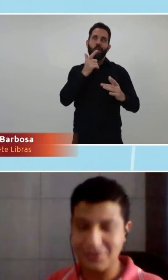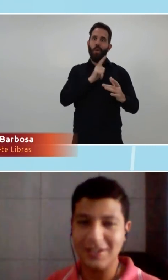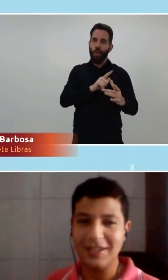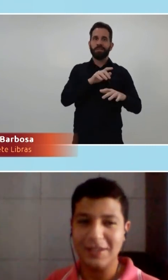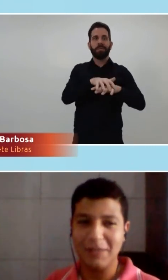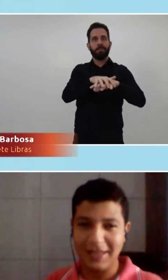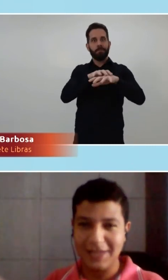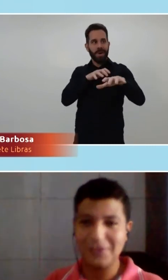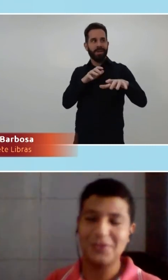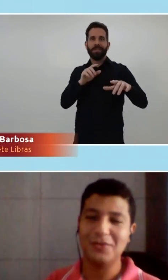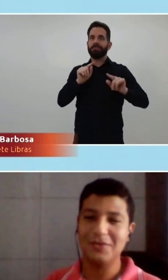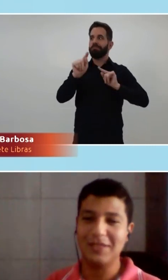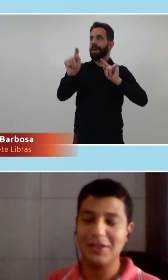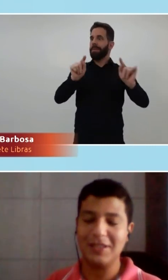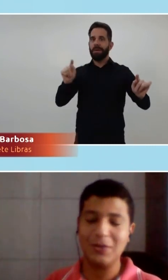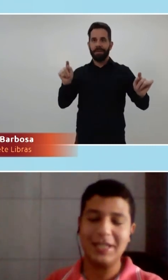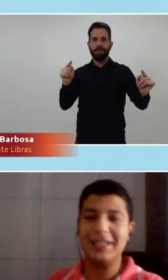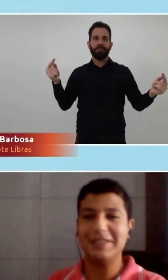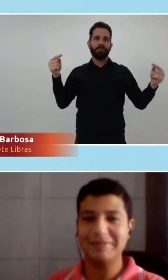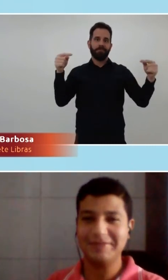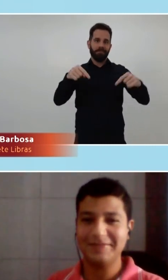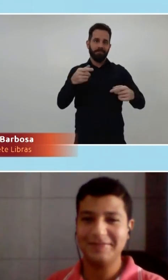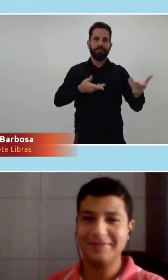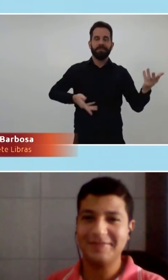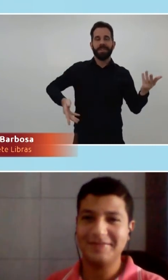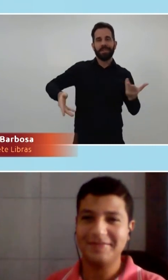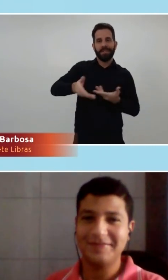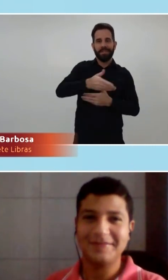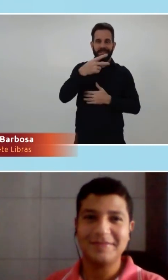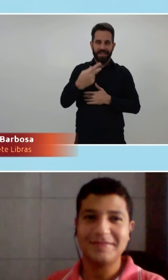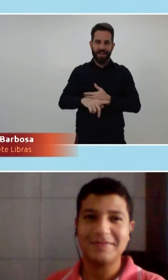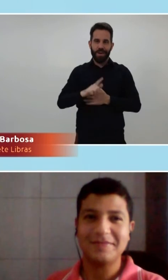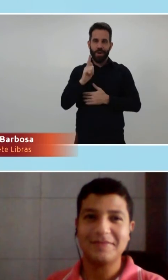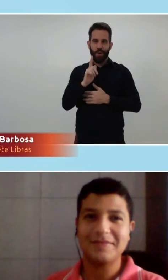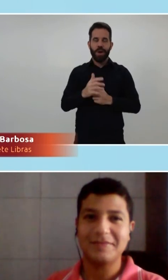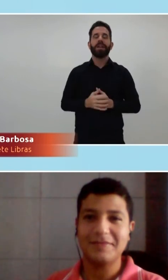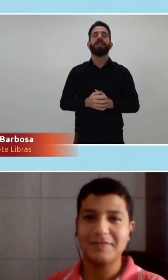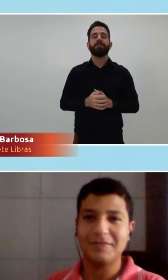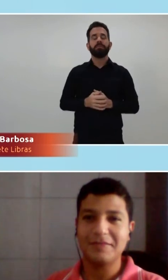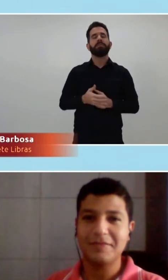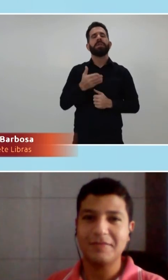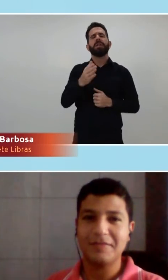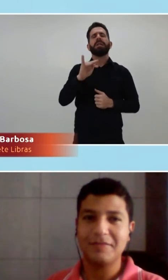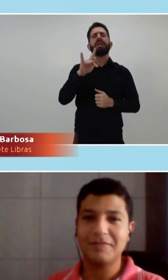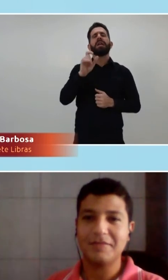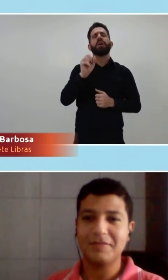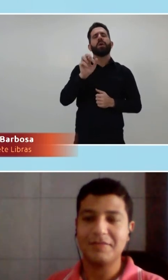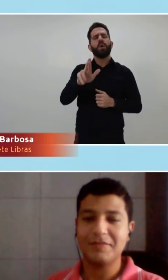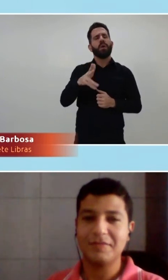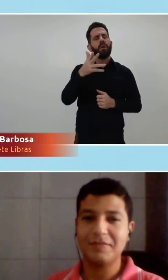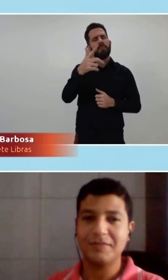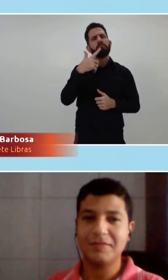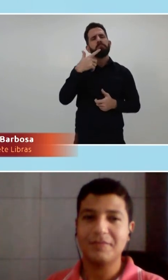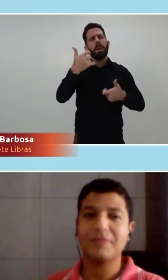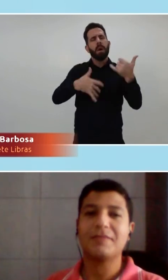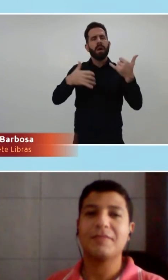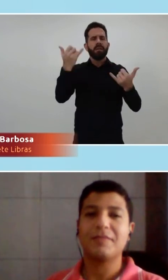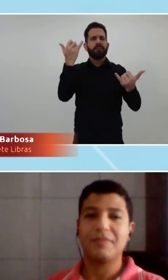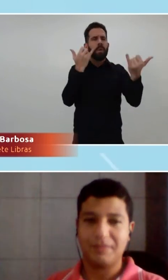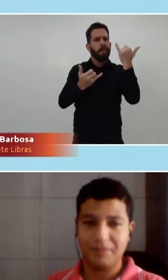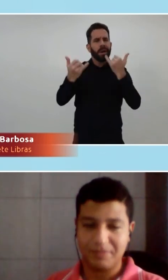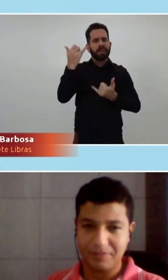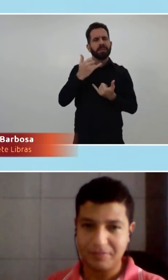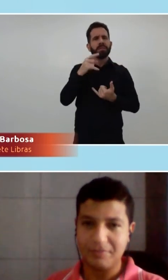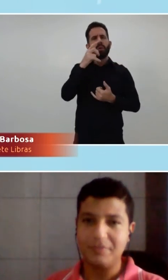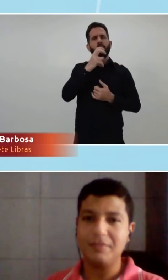vários pedaços da nossa Goiânia. Bom, Igor, então traz para a gente as informações de cultura, né? As dicas para quem